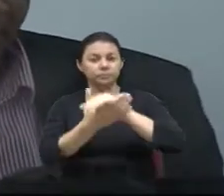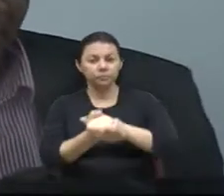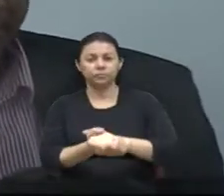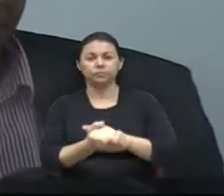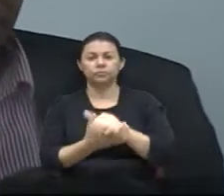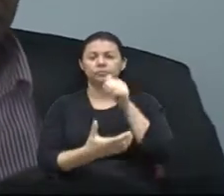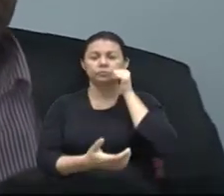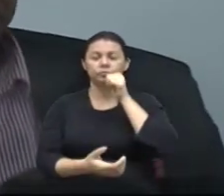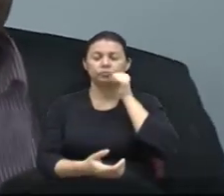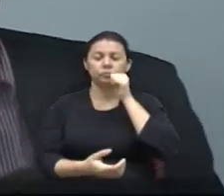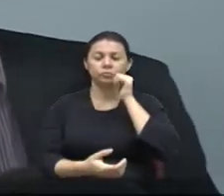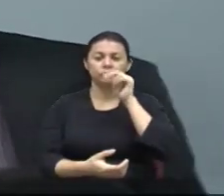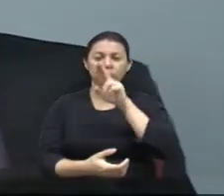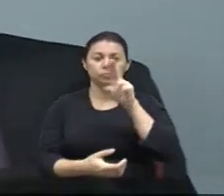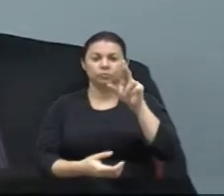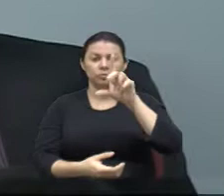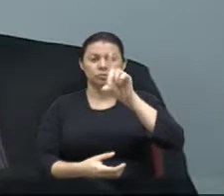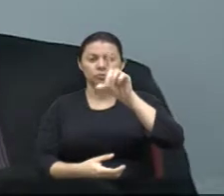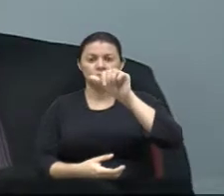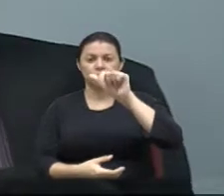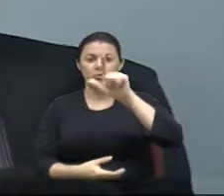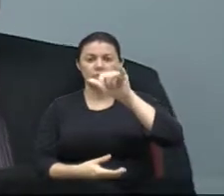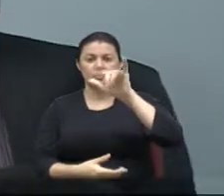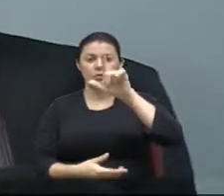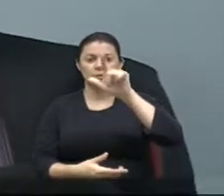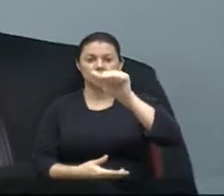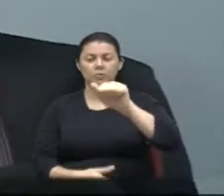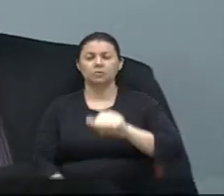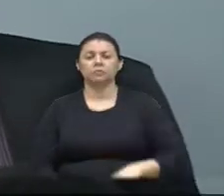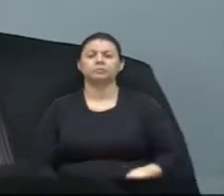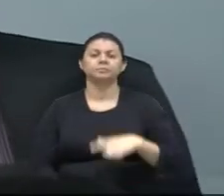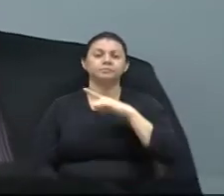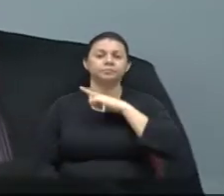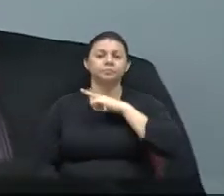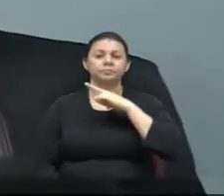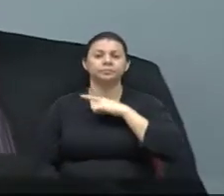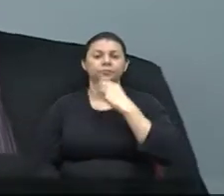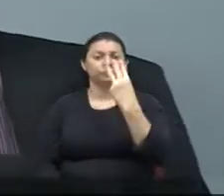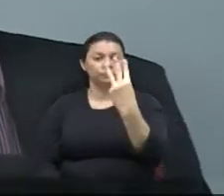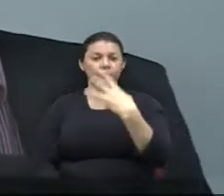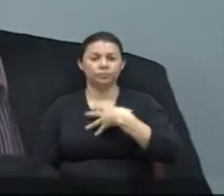pescar hora e tiveram três filhos e netos caroli